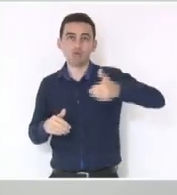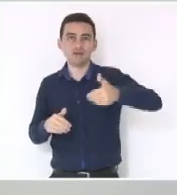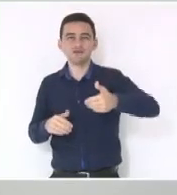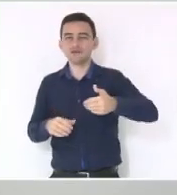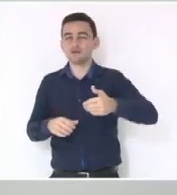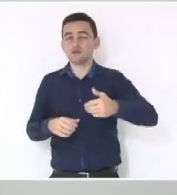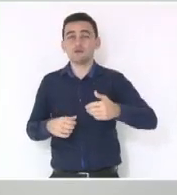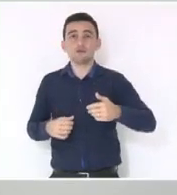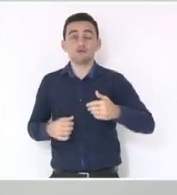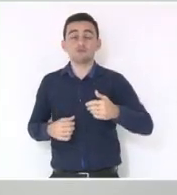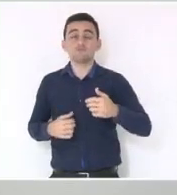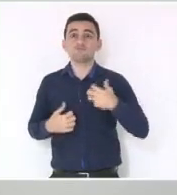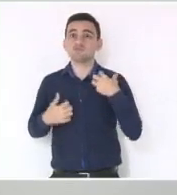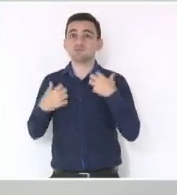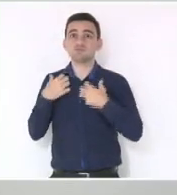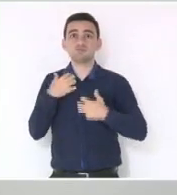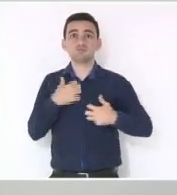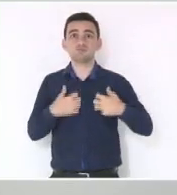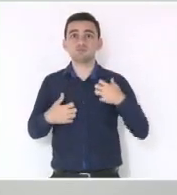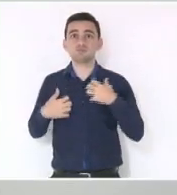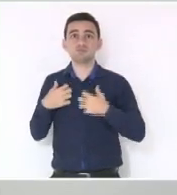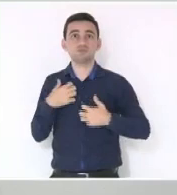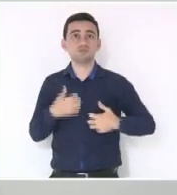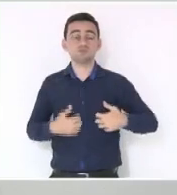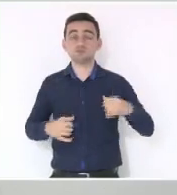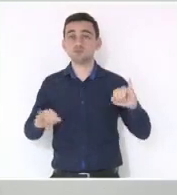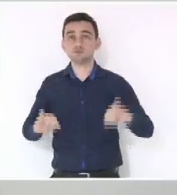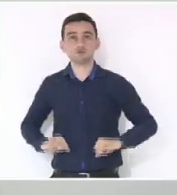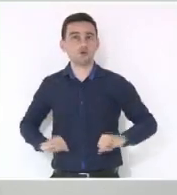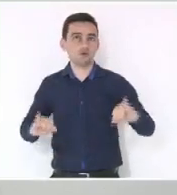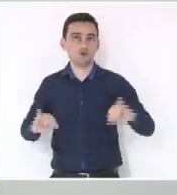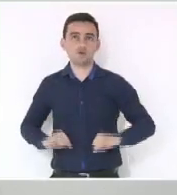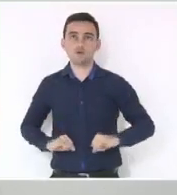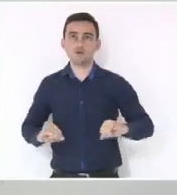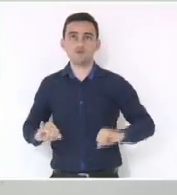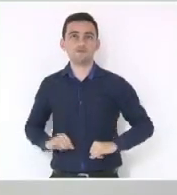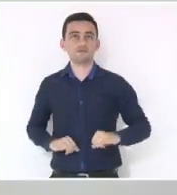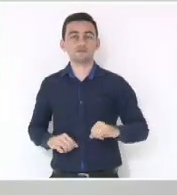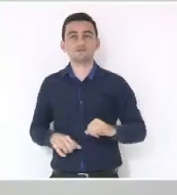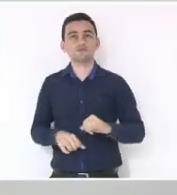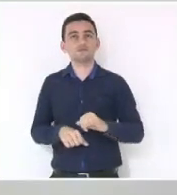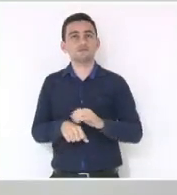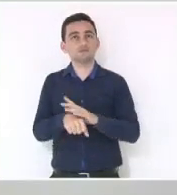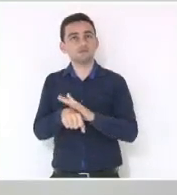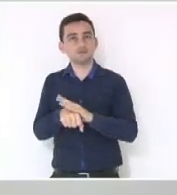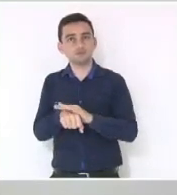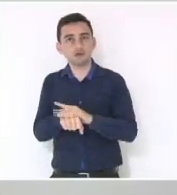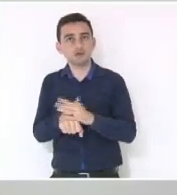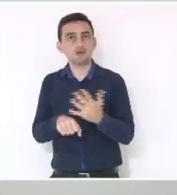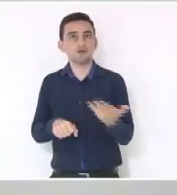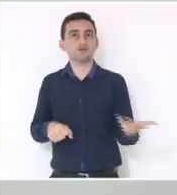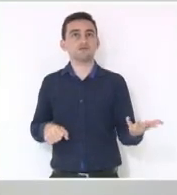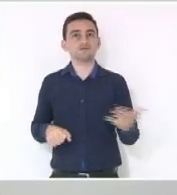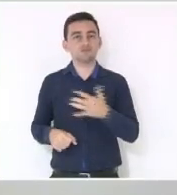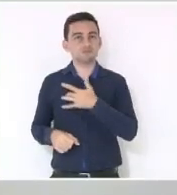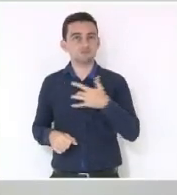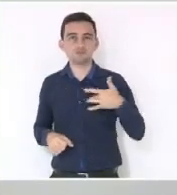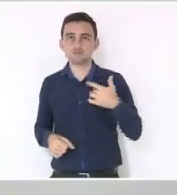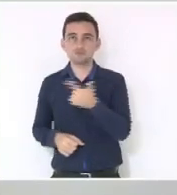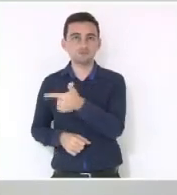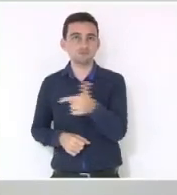sofre na questão pessoal, na questão de saúde, na questão de